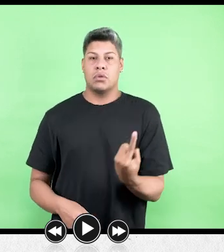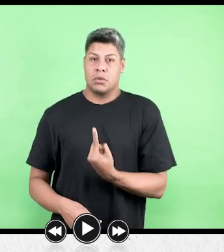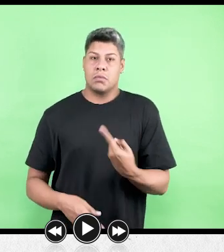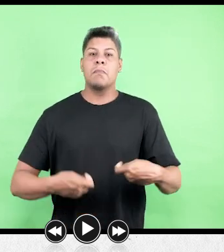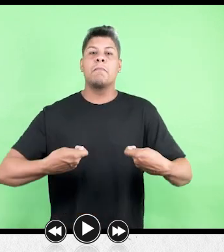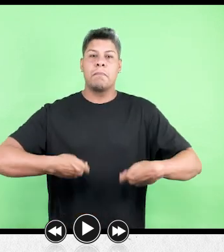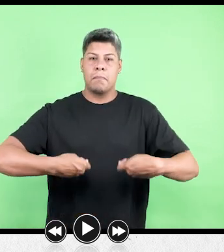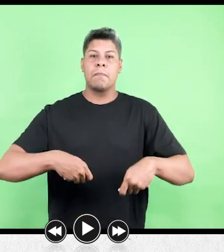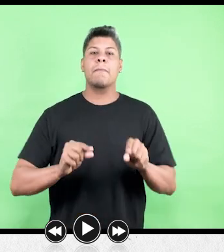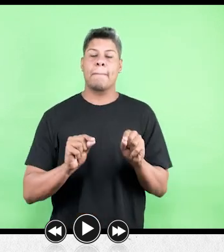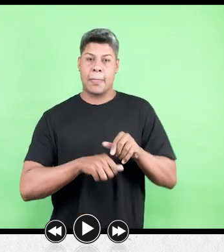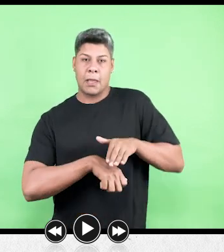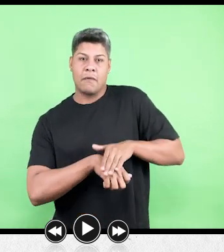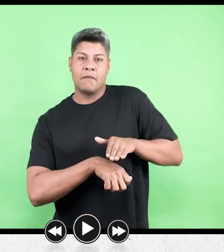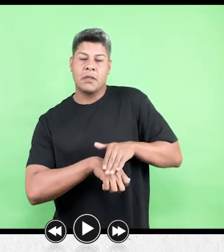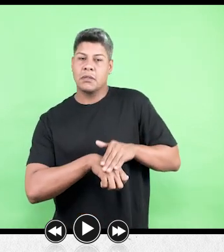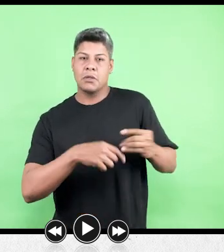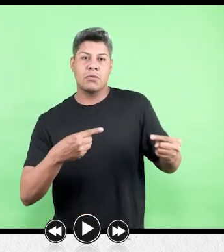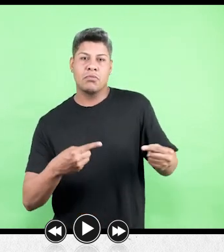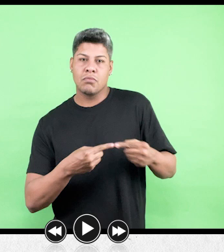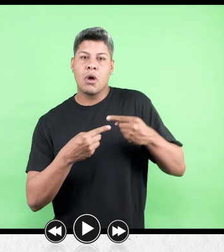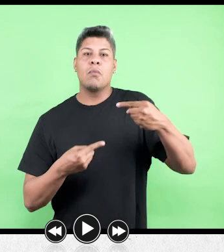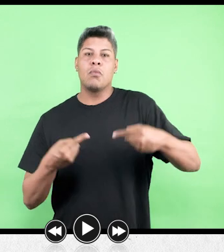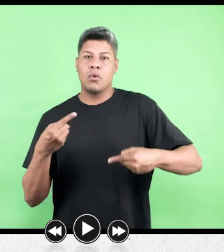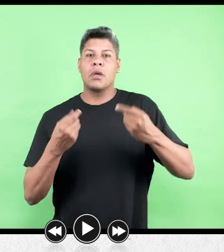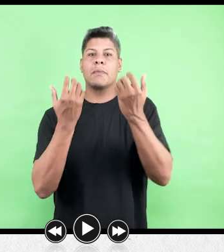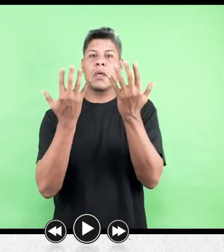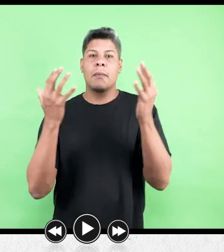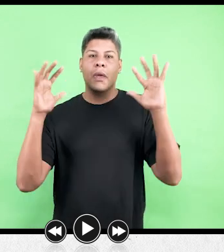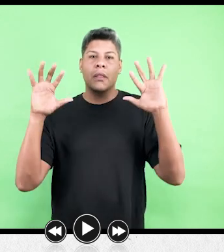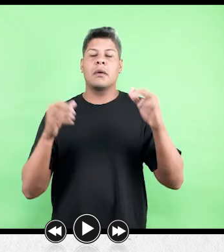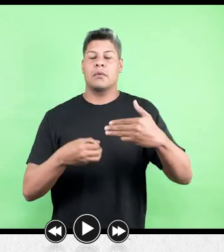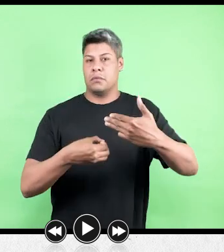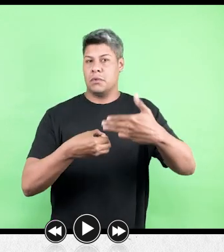ser realizadas de acordo com a política ambiental do município,